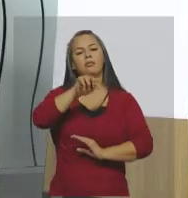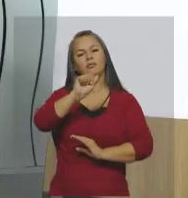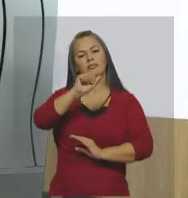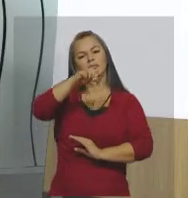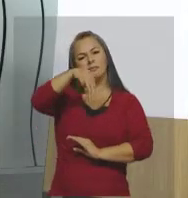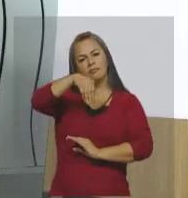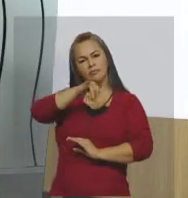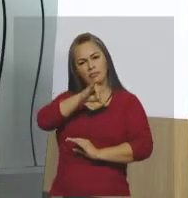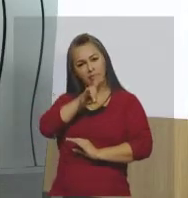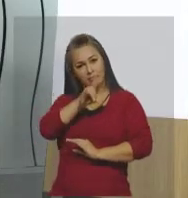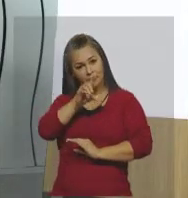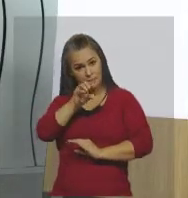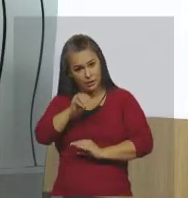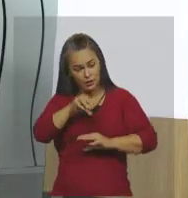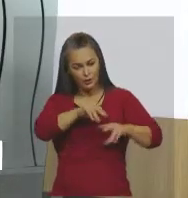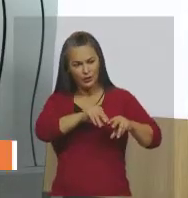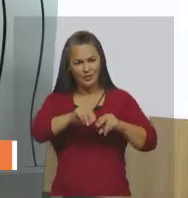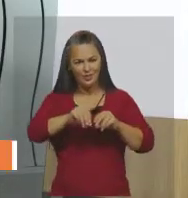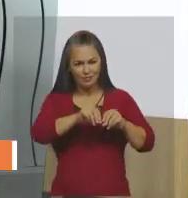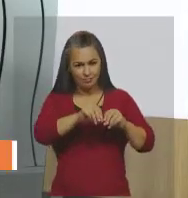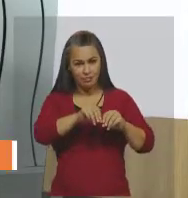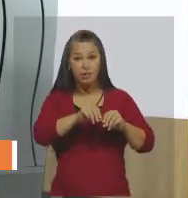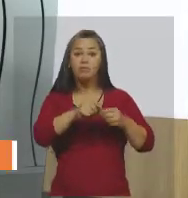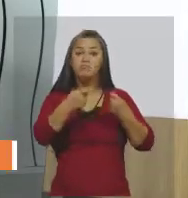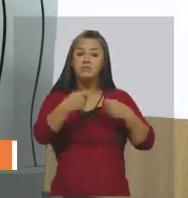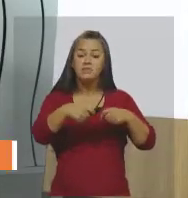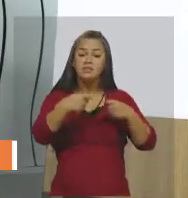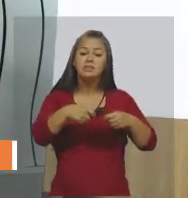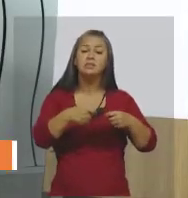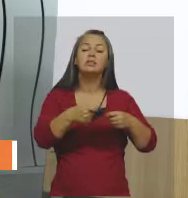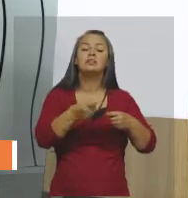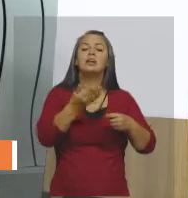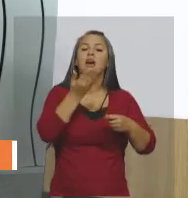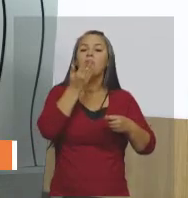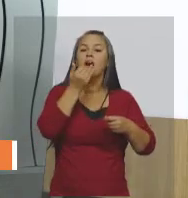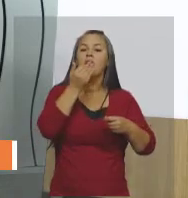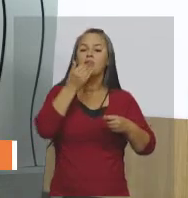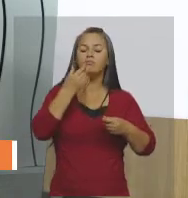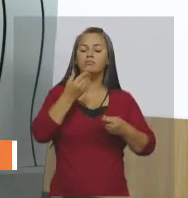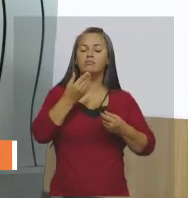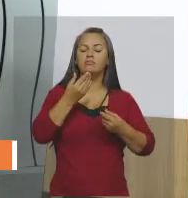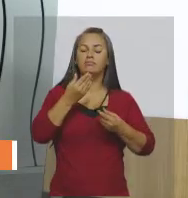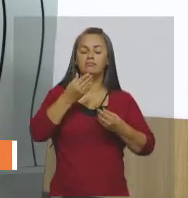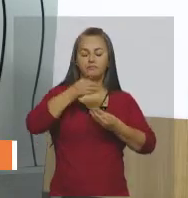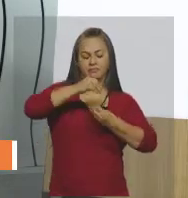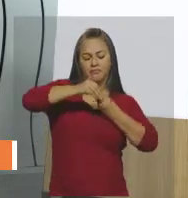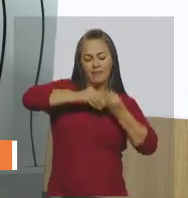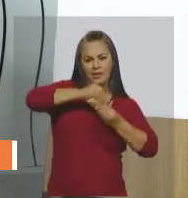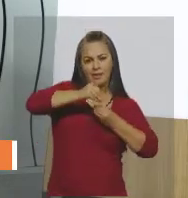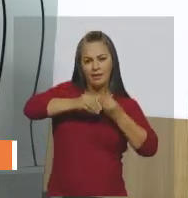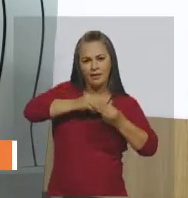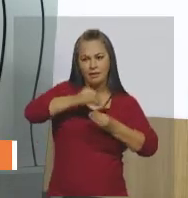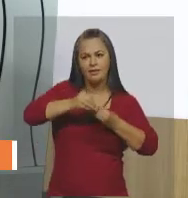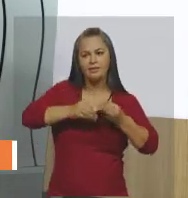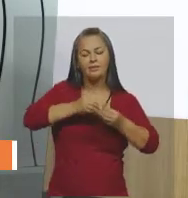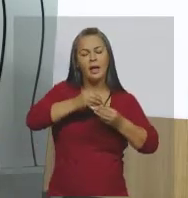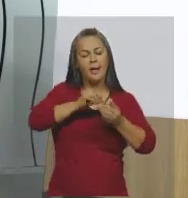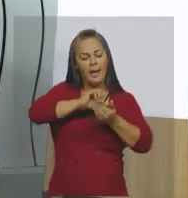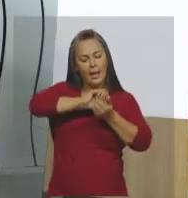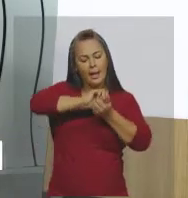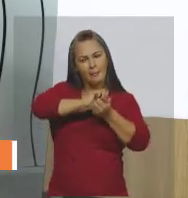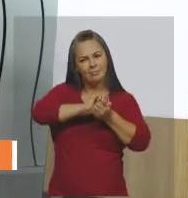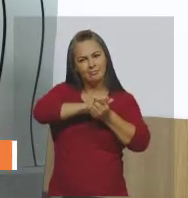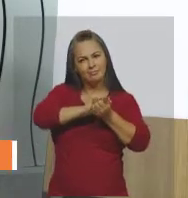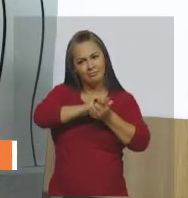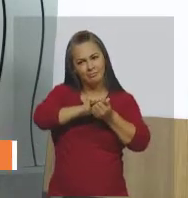amido, ele precisa de ser digerido. E ele começa a ser digerido na boca por uma enzima chamada amilase, que funciona